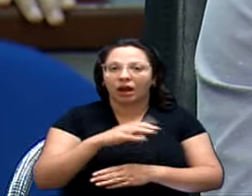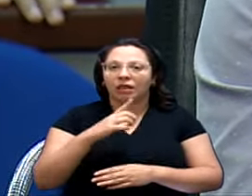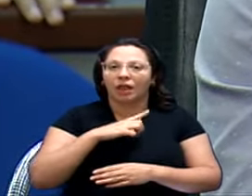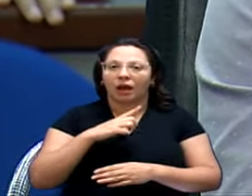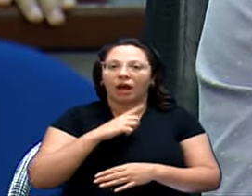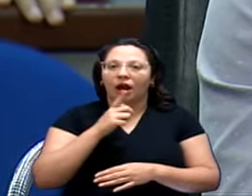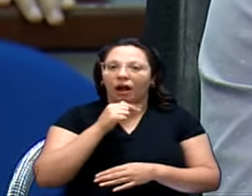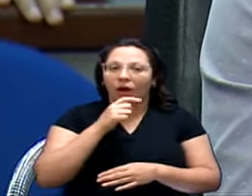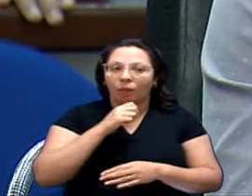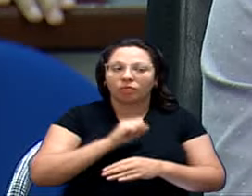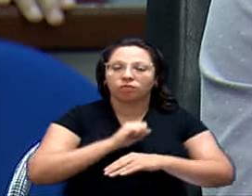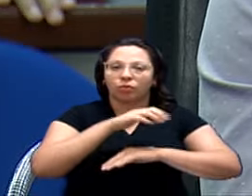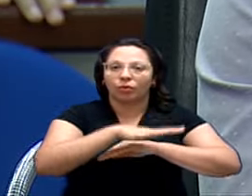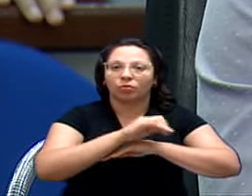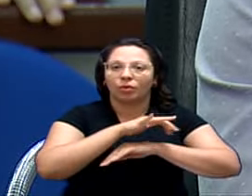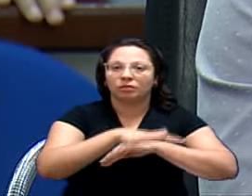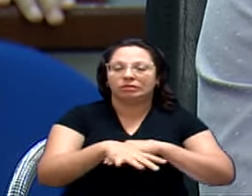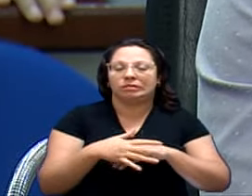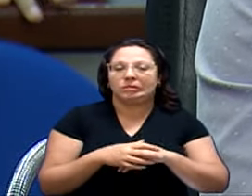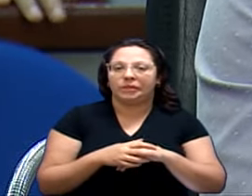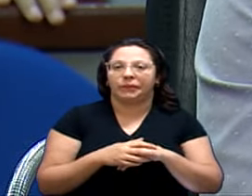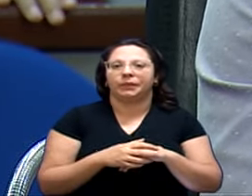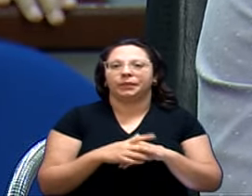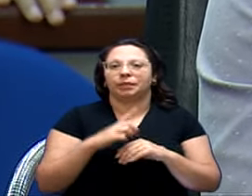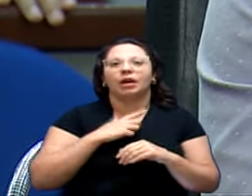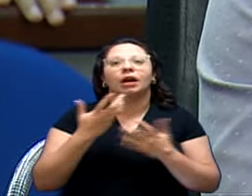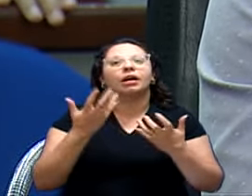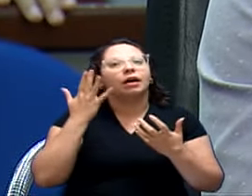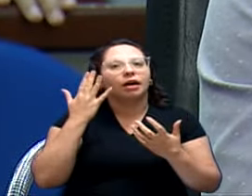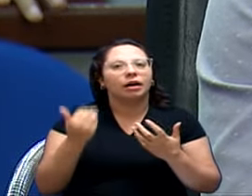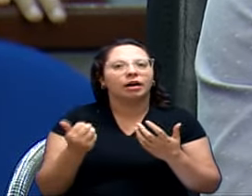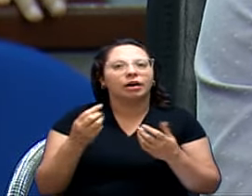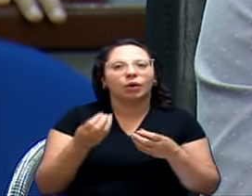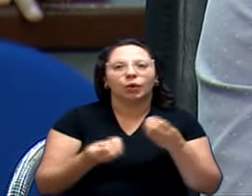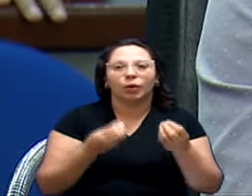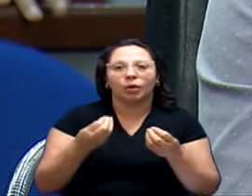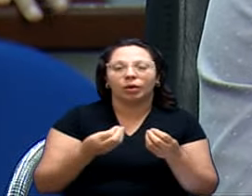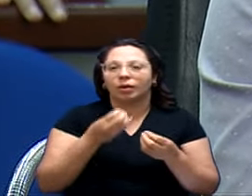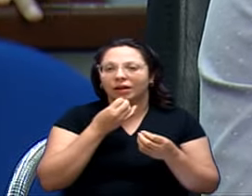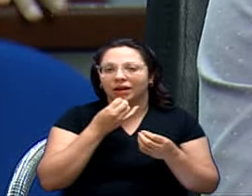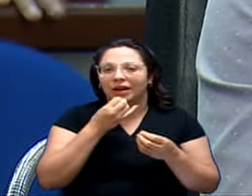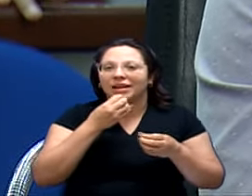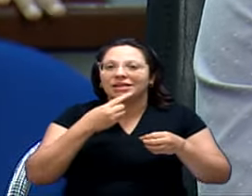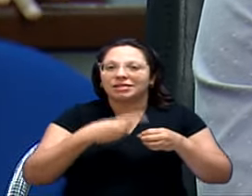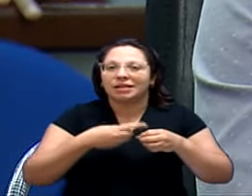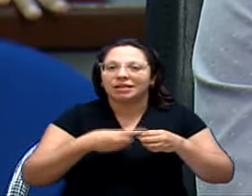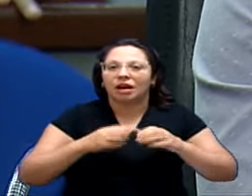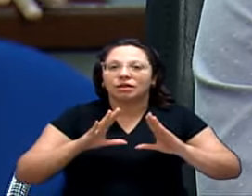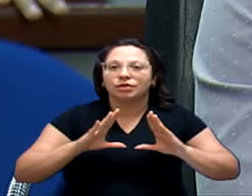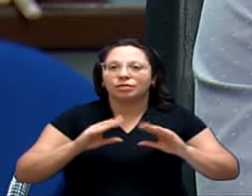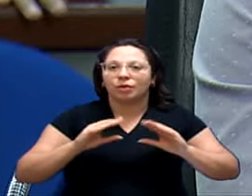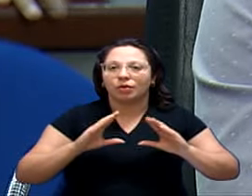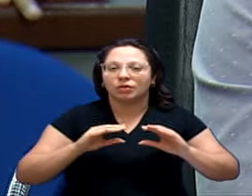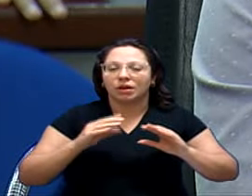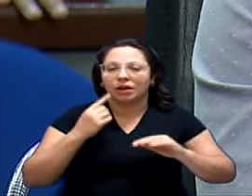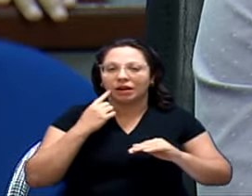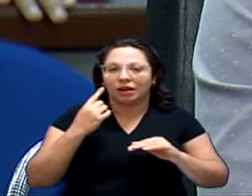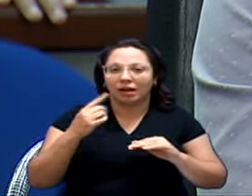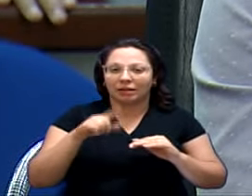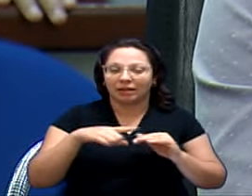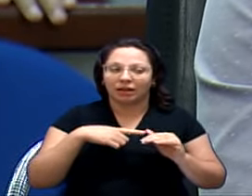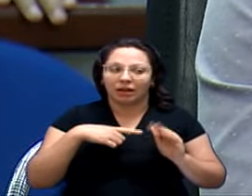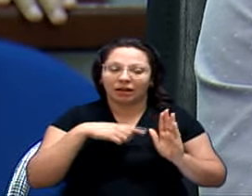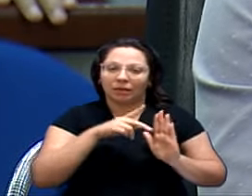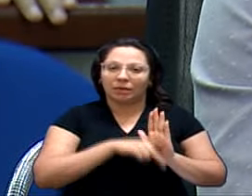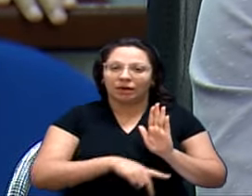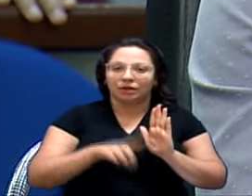para lá né Então queria eh saber também sobre o conceito de cidade Esponja que tá prevista aí no no plano diretor você